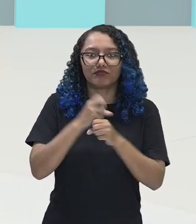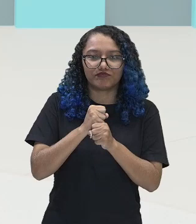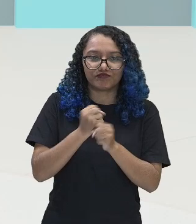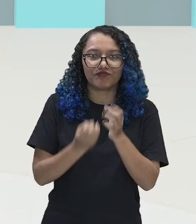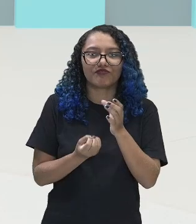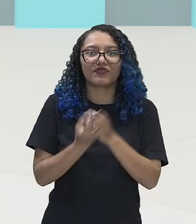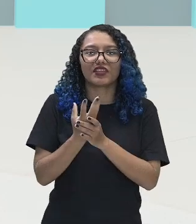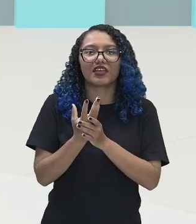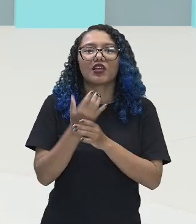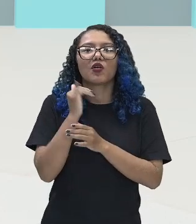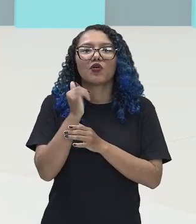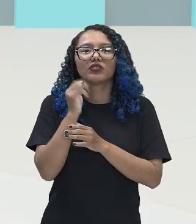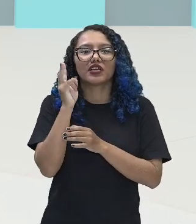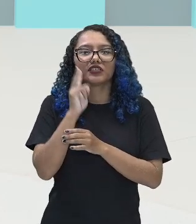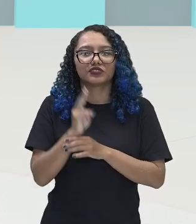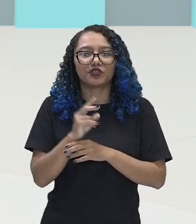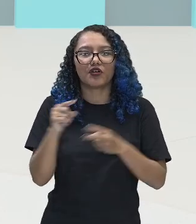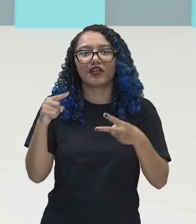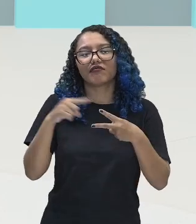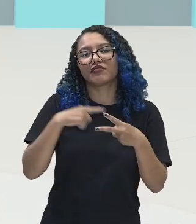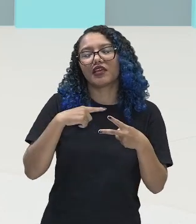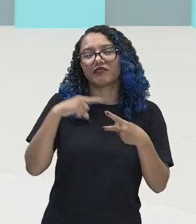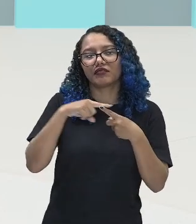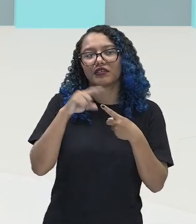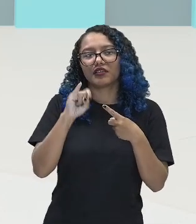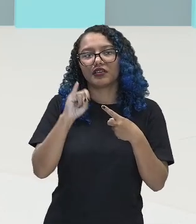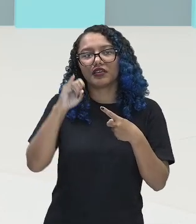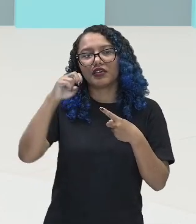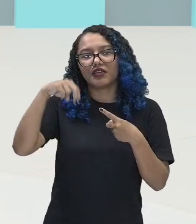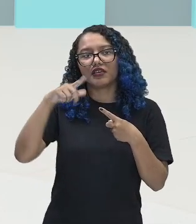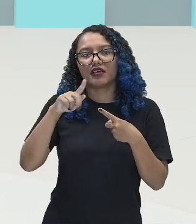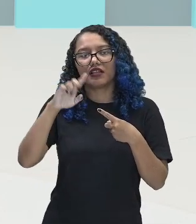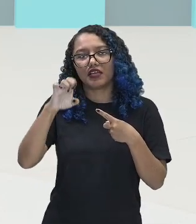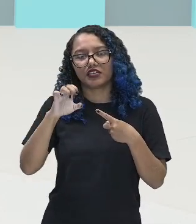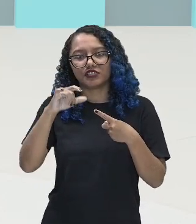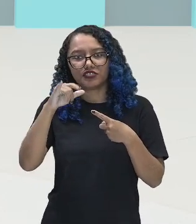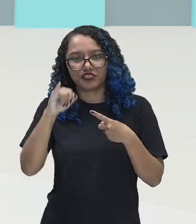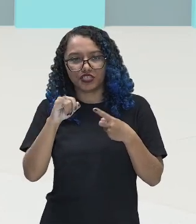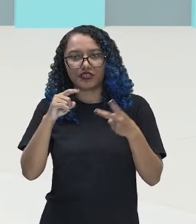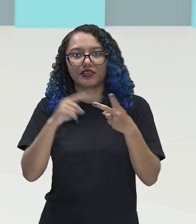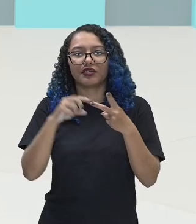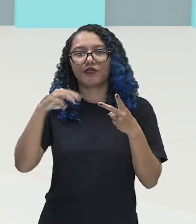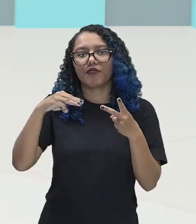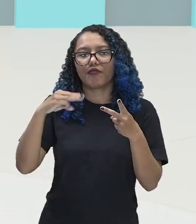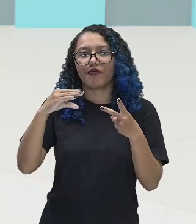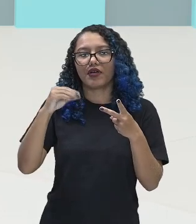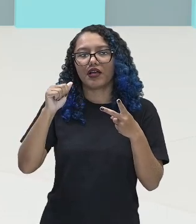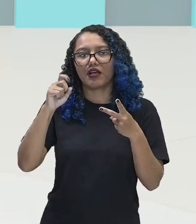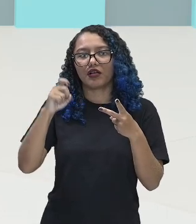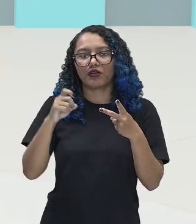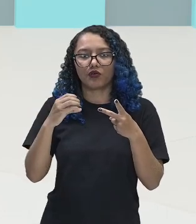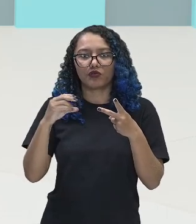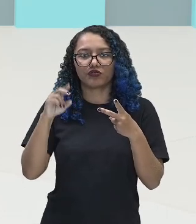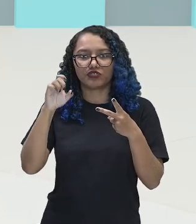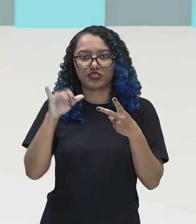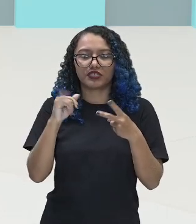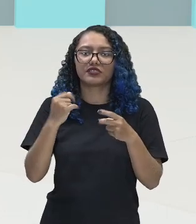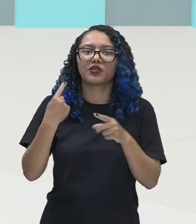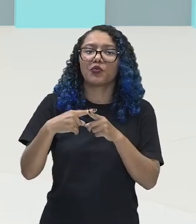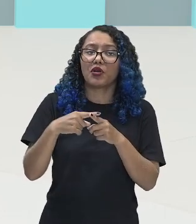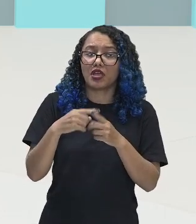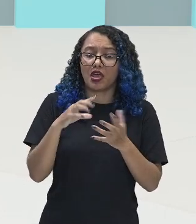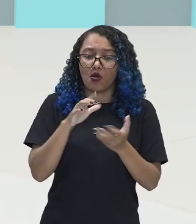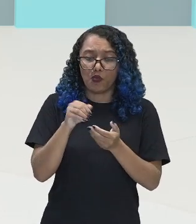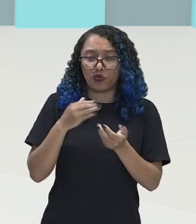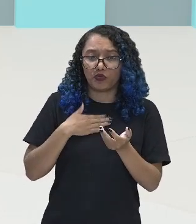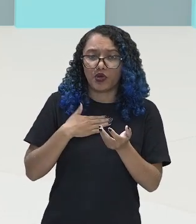O inglesi e o macuxês. Porque é certo que o mundo precisa ser criado todos os dias.